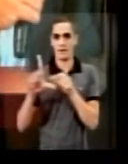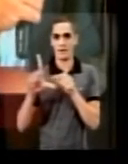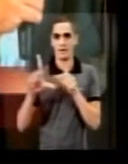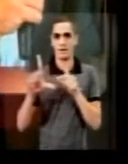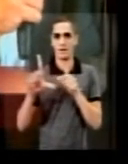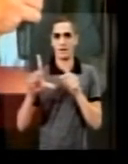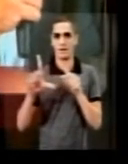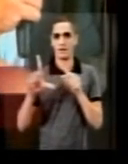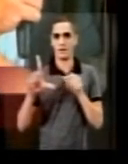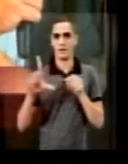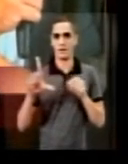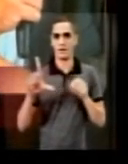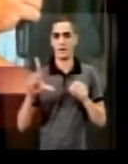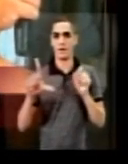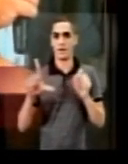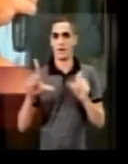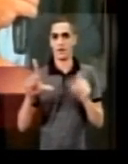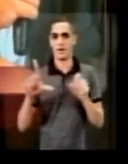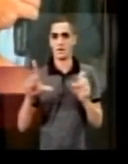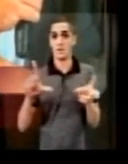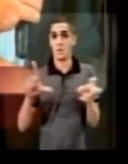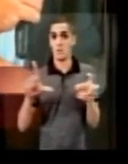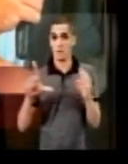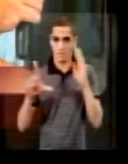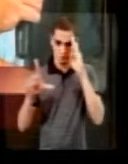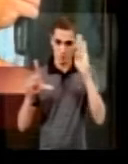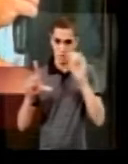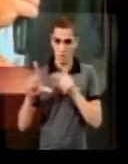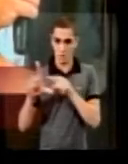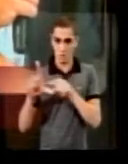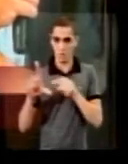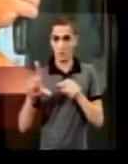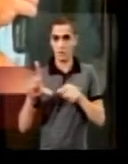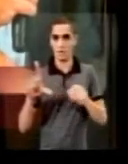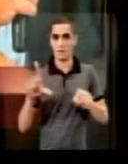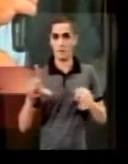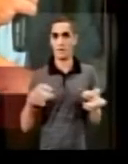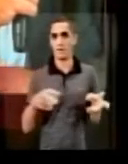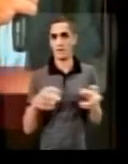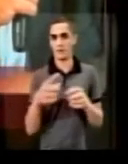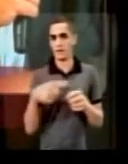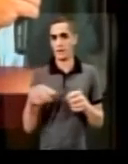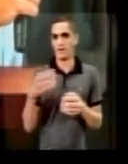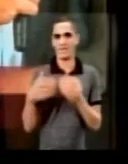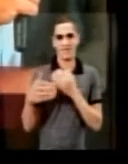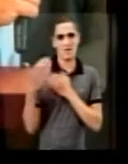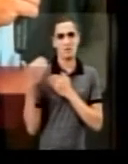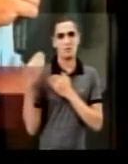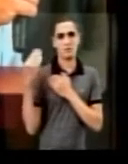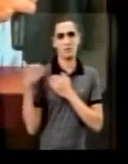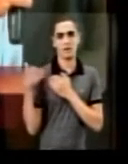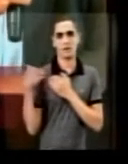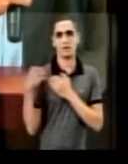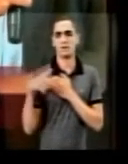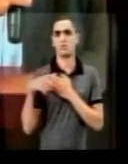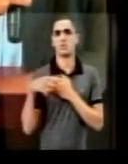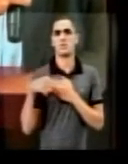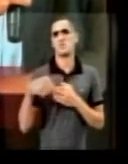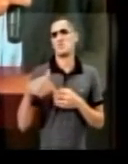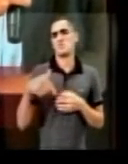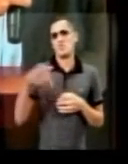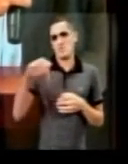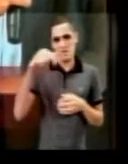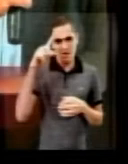azul, vocês vão notar que nós chegamos lá atrás numa média móvel de